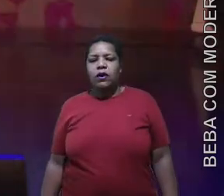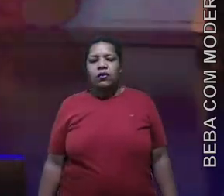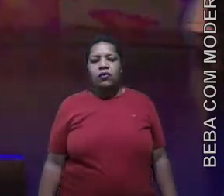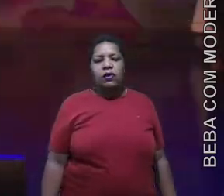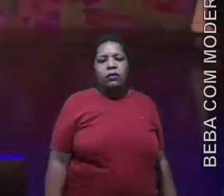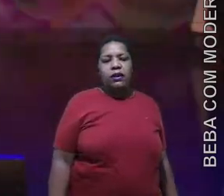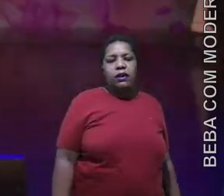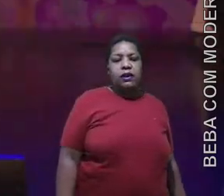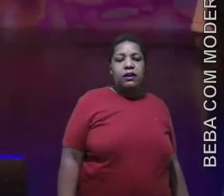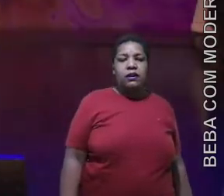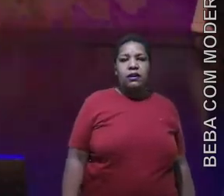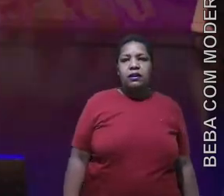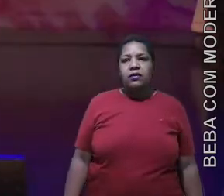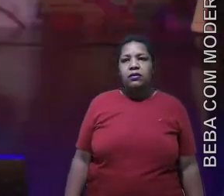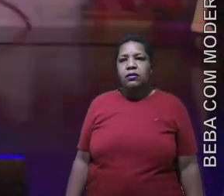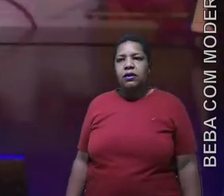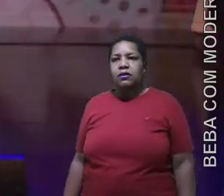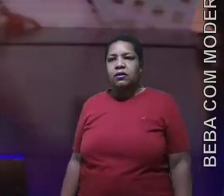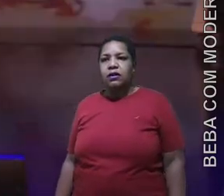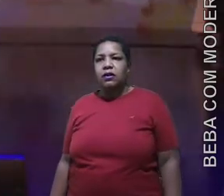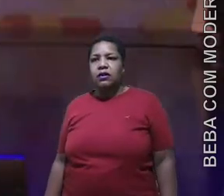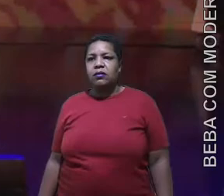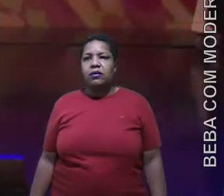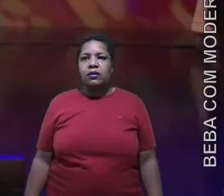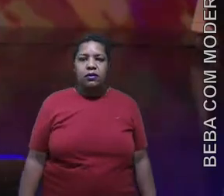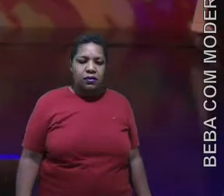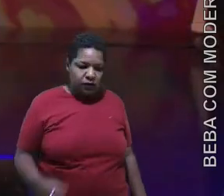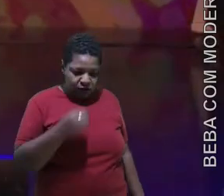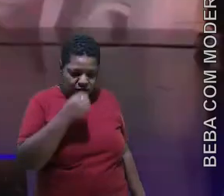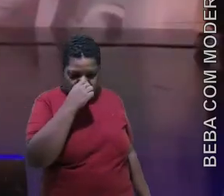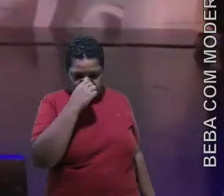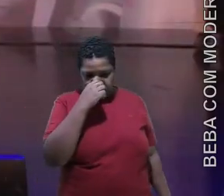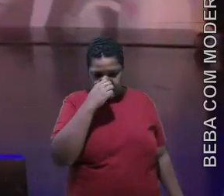E aí se